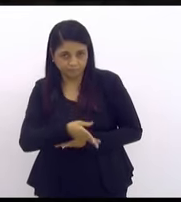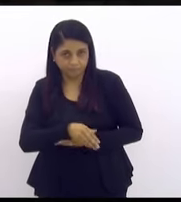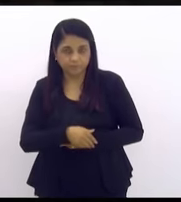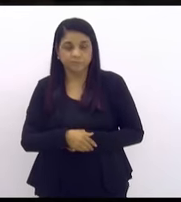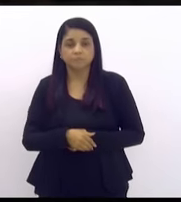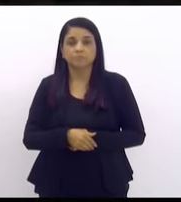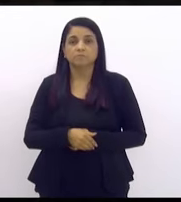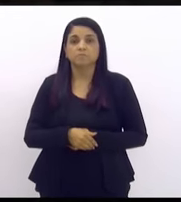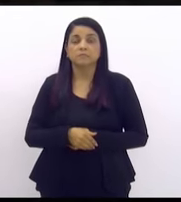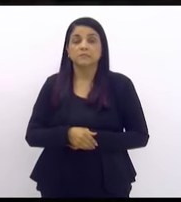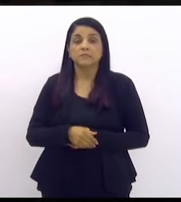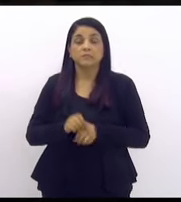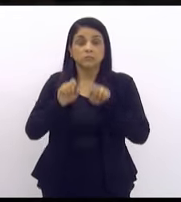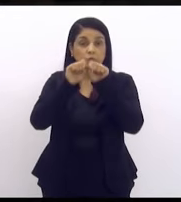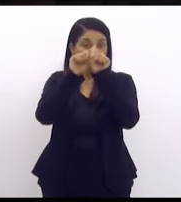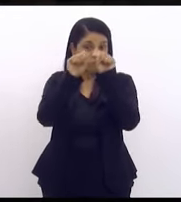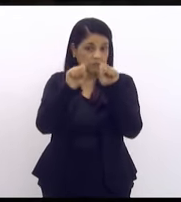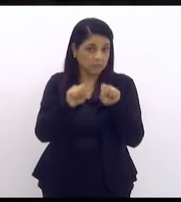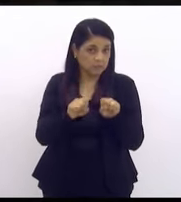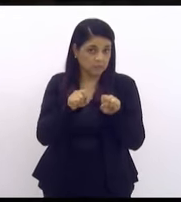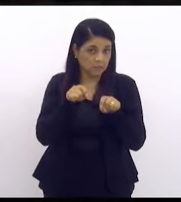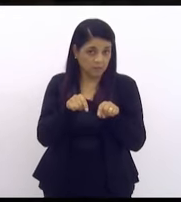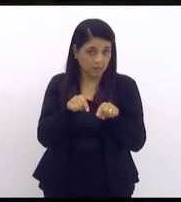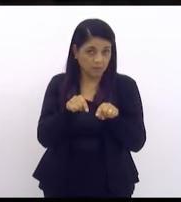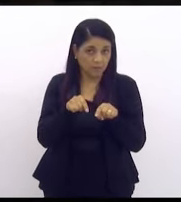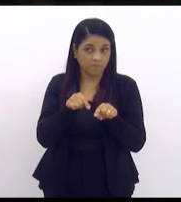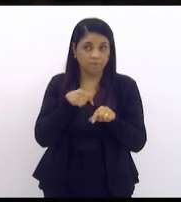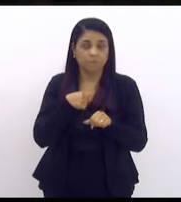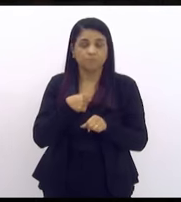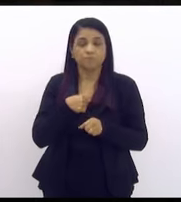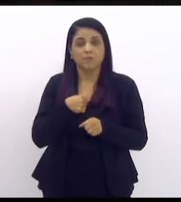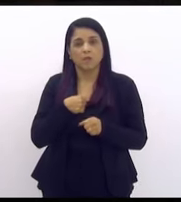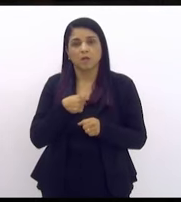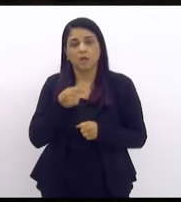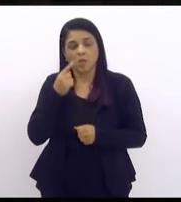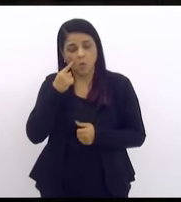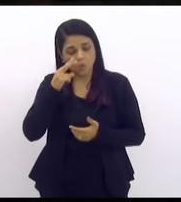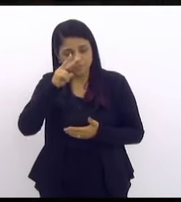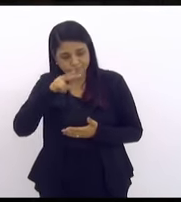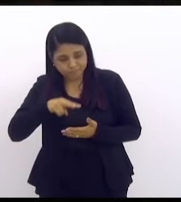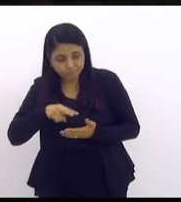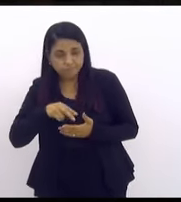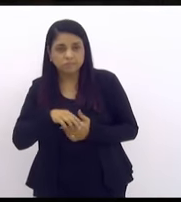próprio sistema, e eu tirei de lá,